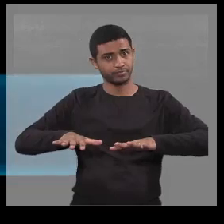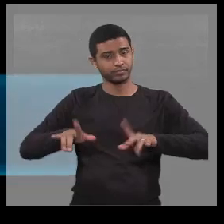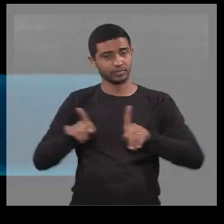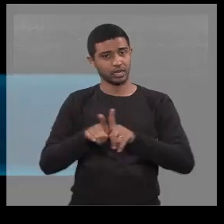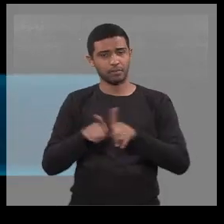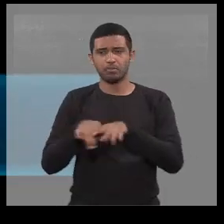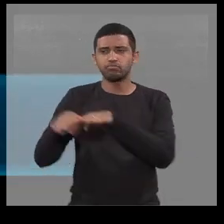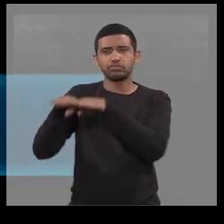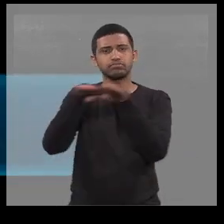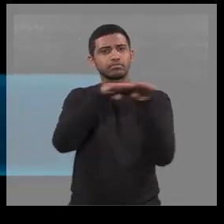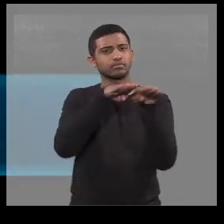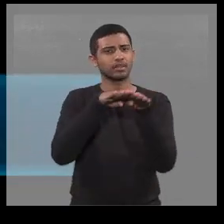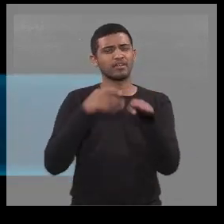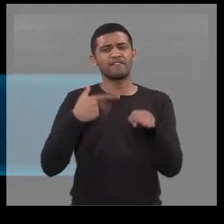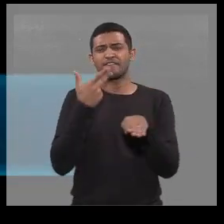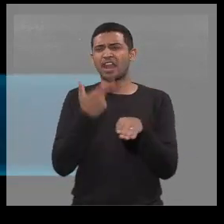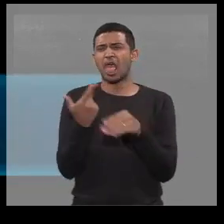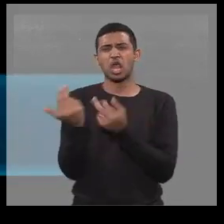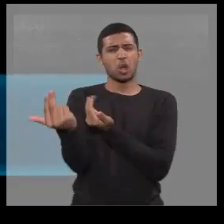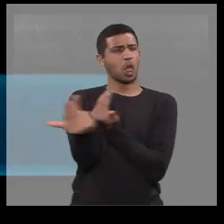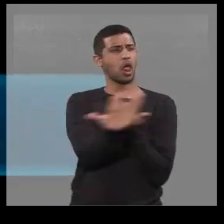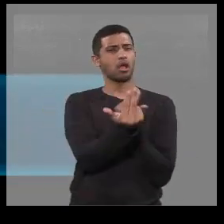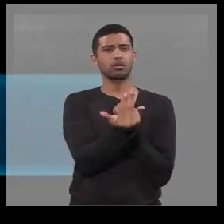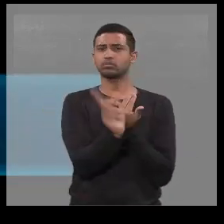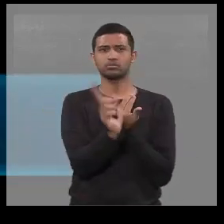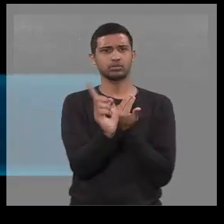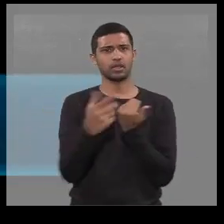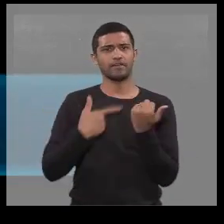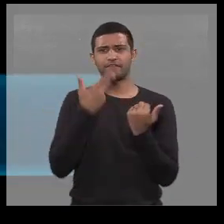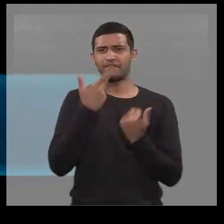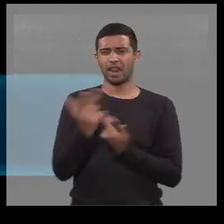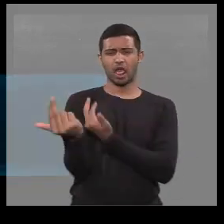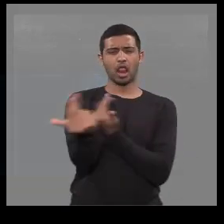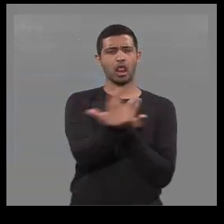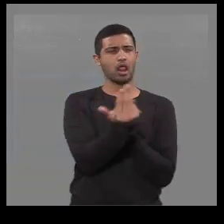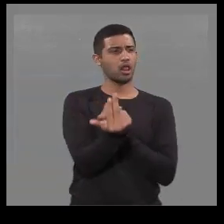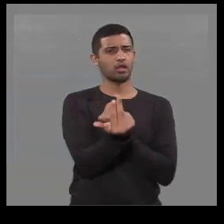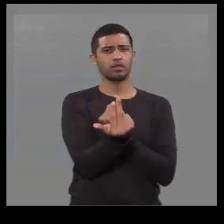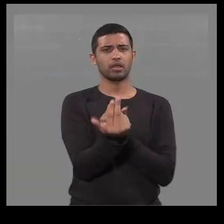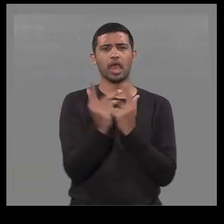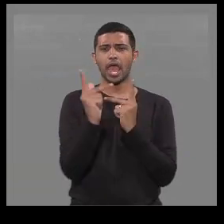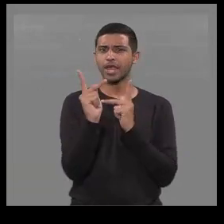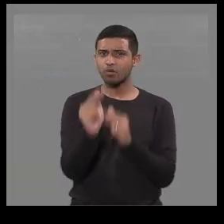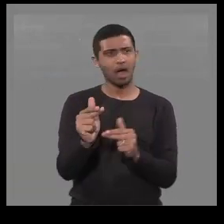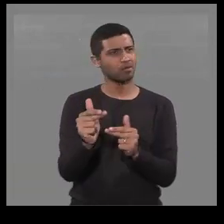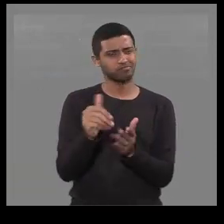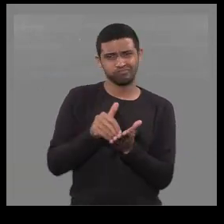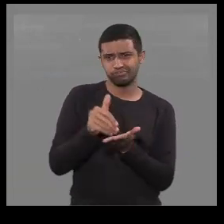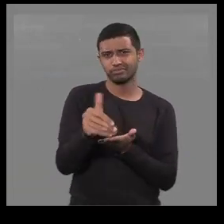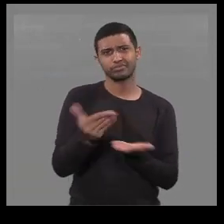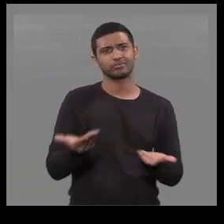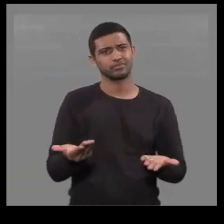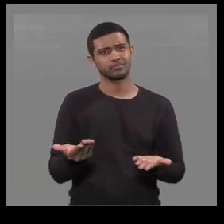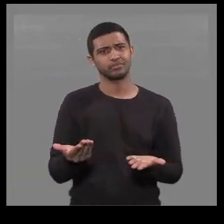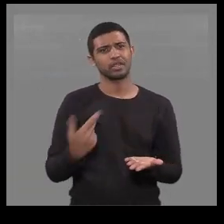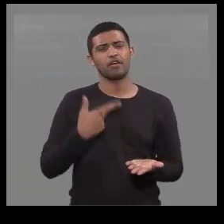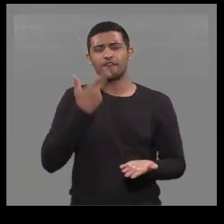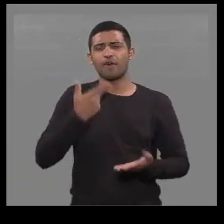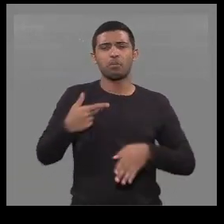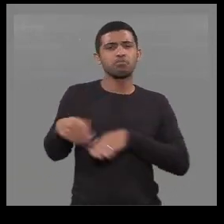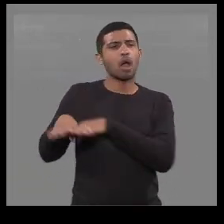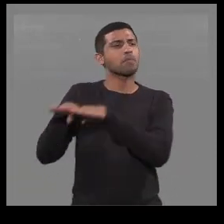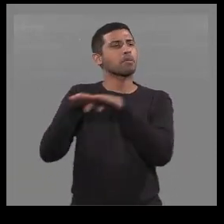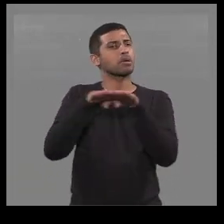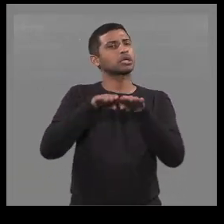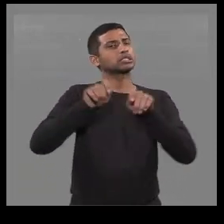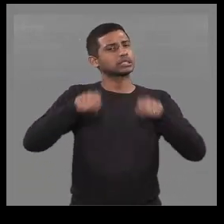movimentos de equidade e não de igualdade. Sim. Porque quando a gente fala de igualdade, a gente está partindo do mesmo ponto. Quando a gente